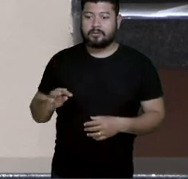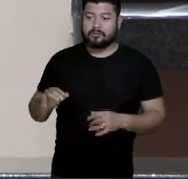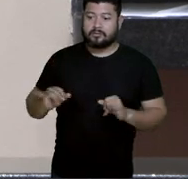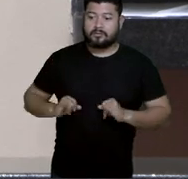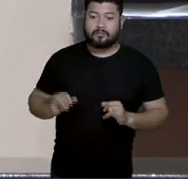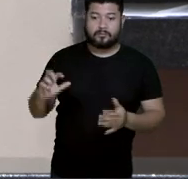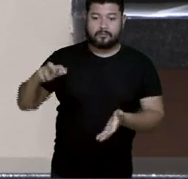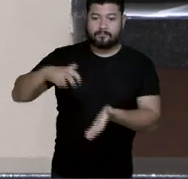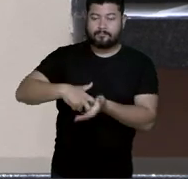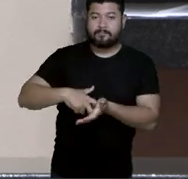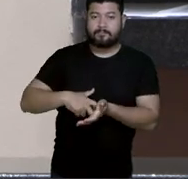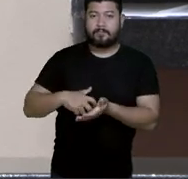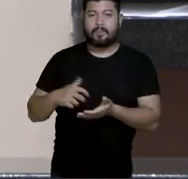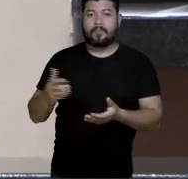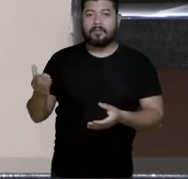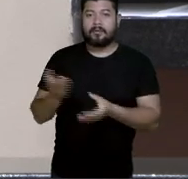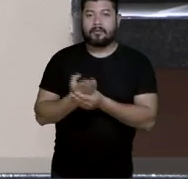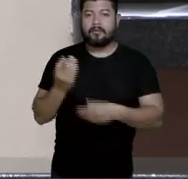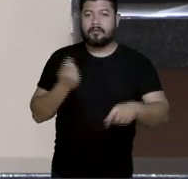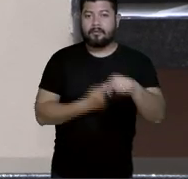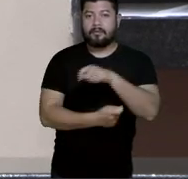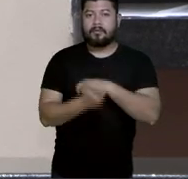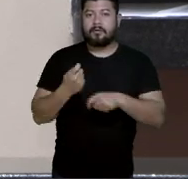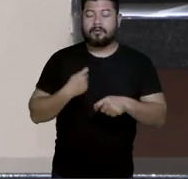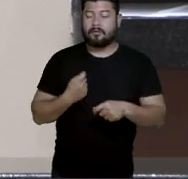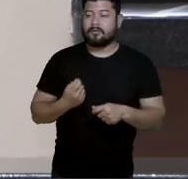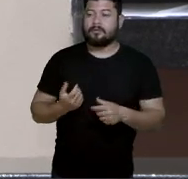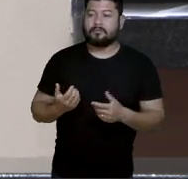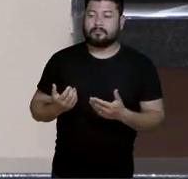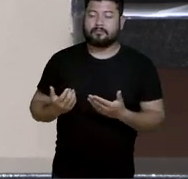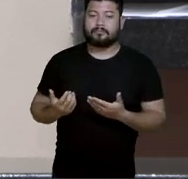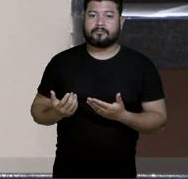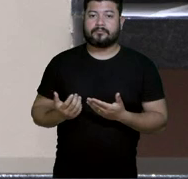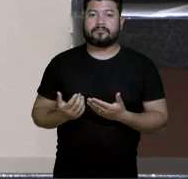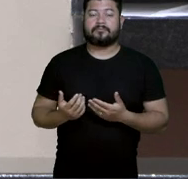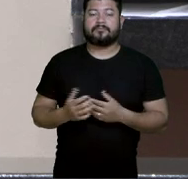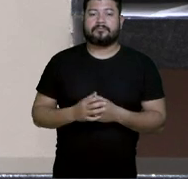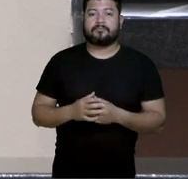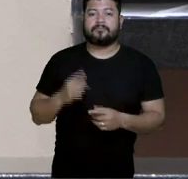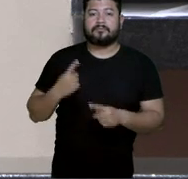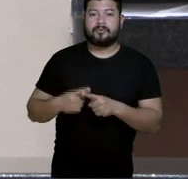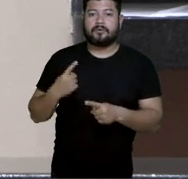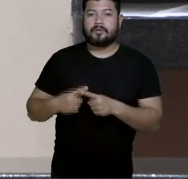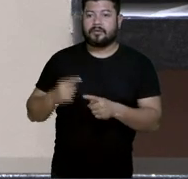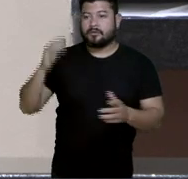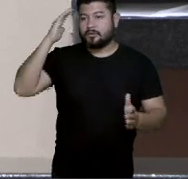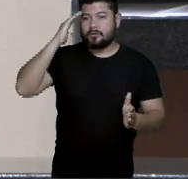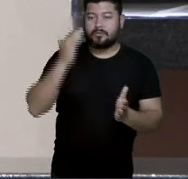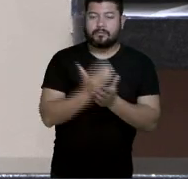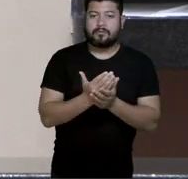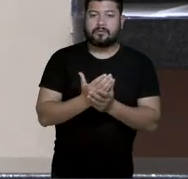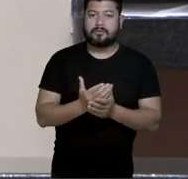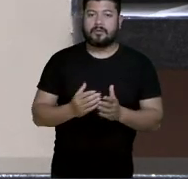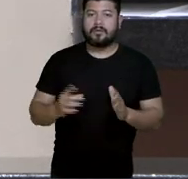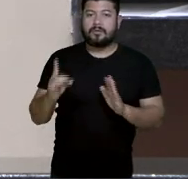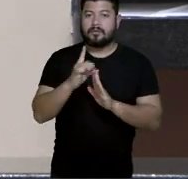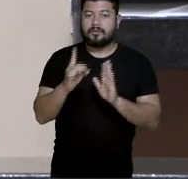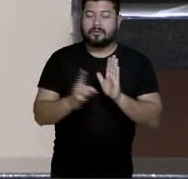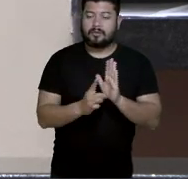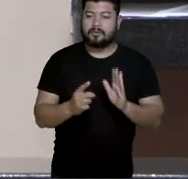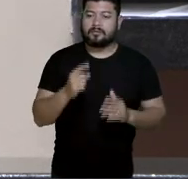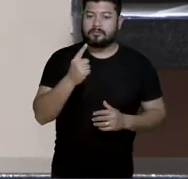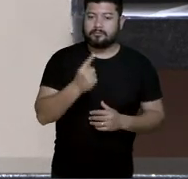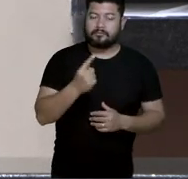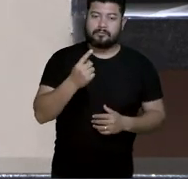decorrentes de processos administrativos disciplinares pelo descumprimento do disposto no Decreto 1408